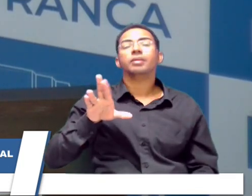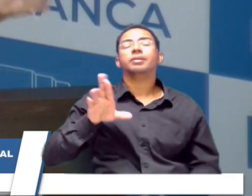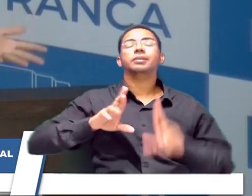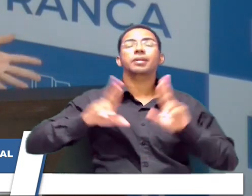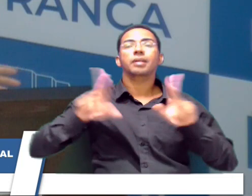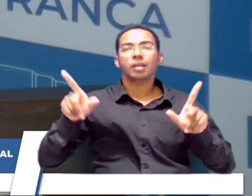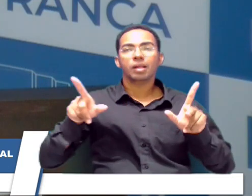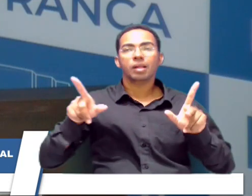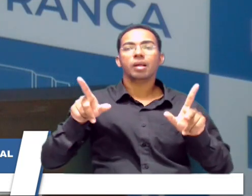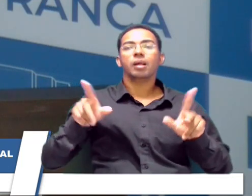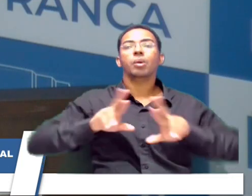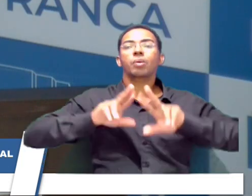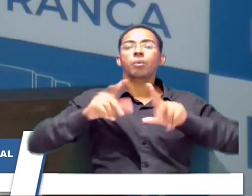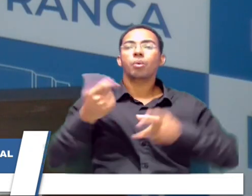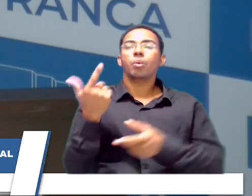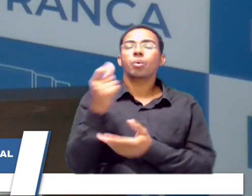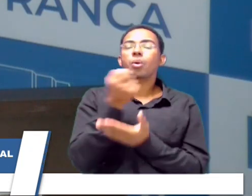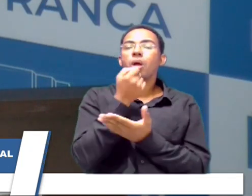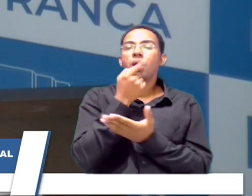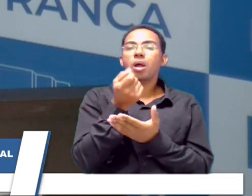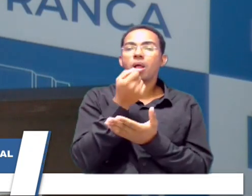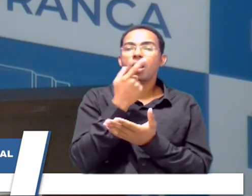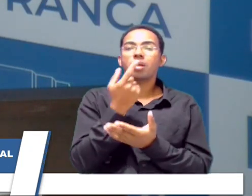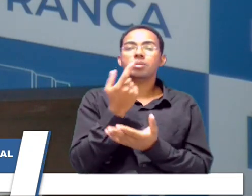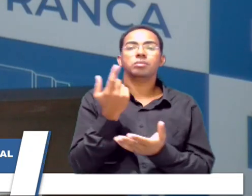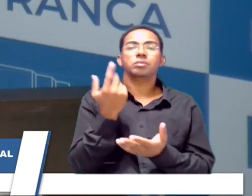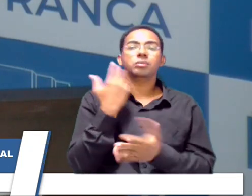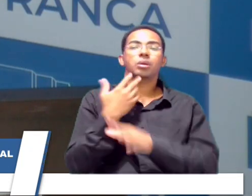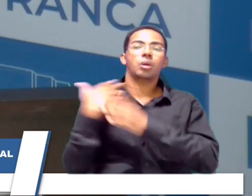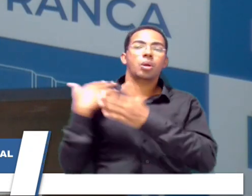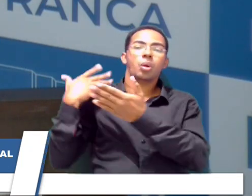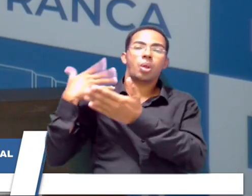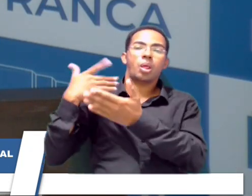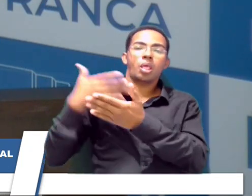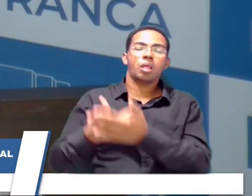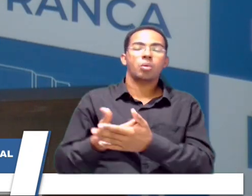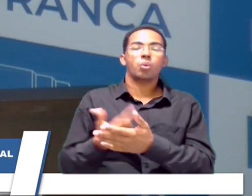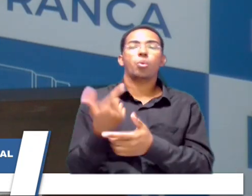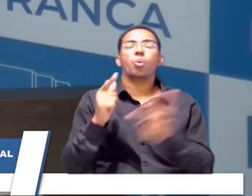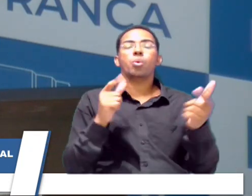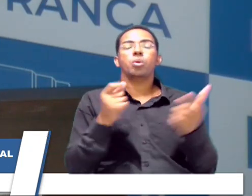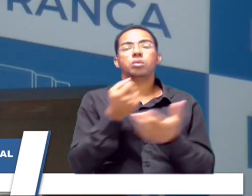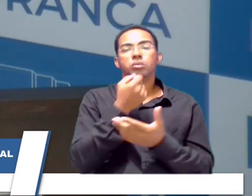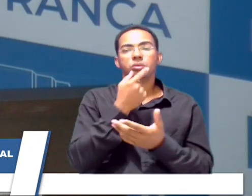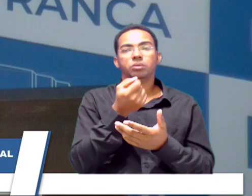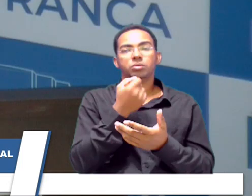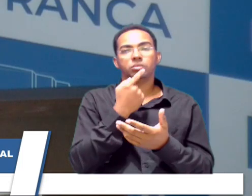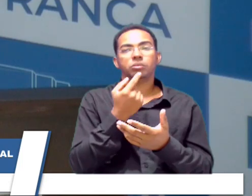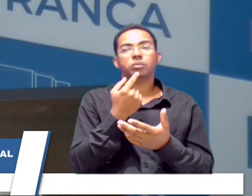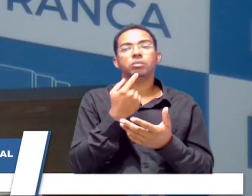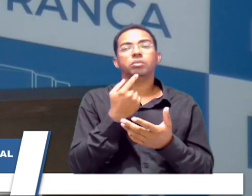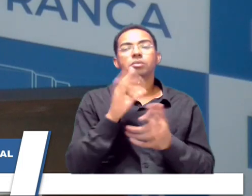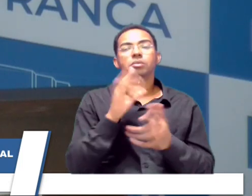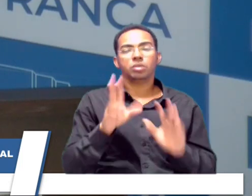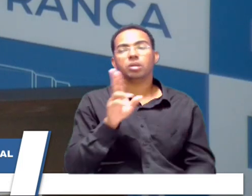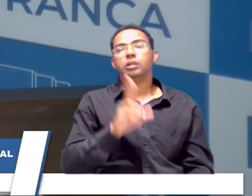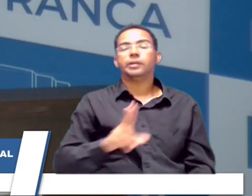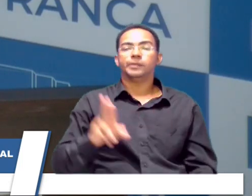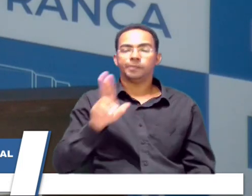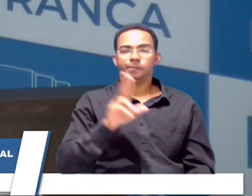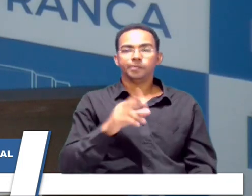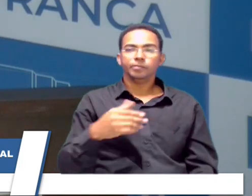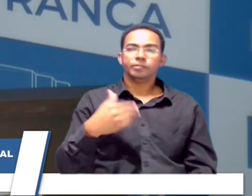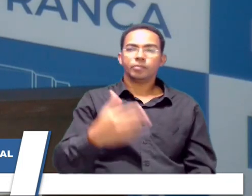risperidona, de várias outras medicações, que são utilizadas aí